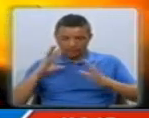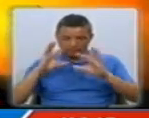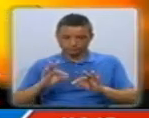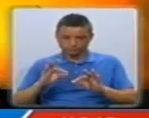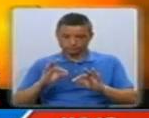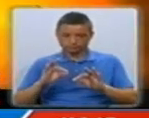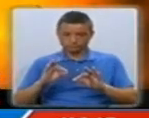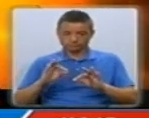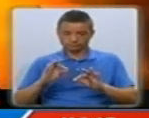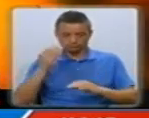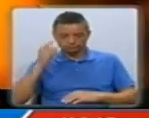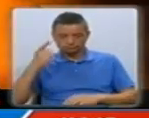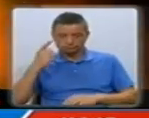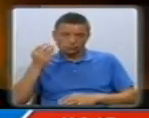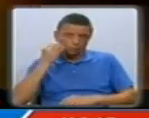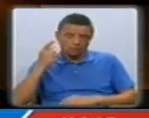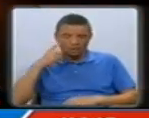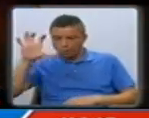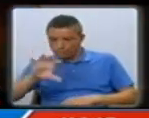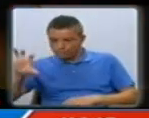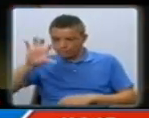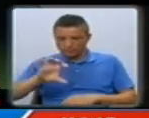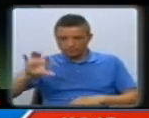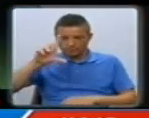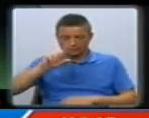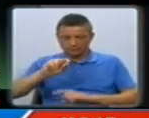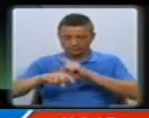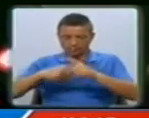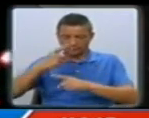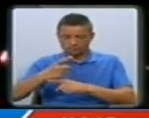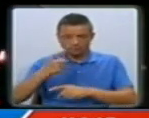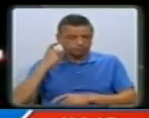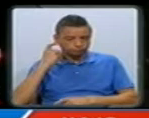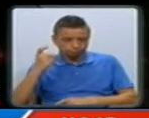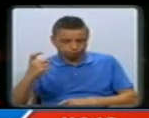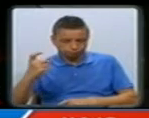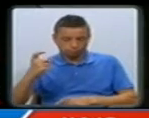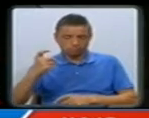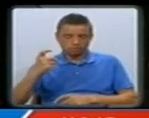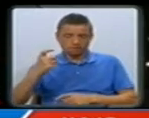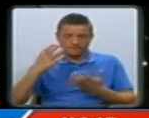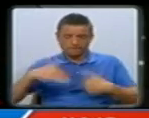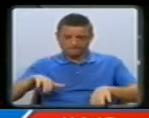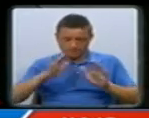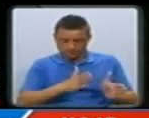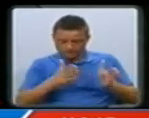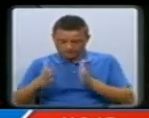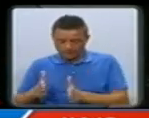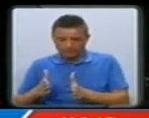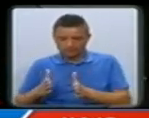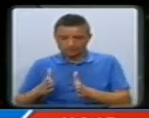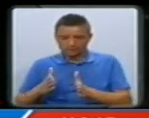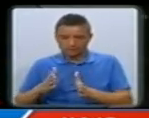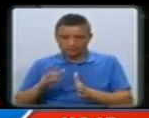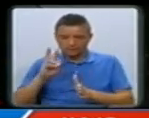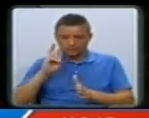das formas com que nós sabemos que está a ocorrer essa luta é também através das ondas de rádio. Mas uma pequenina parte, uma parte desta matéria consegue